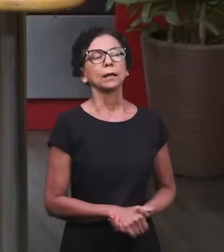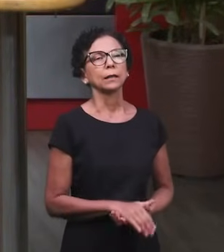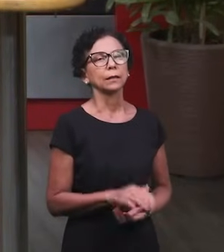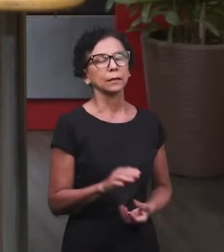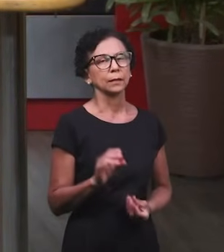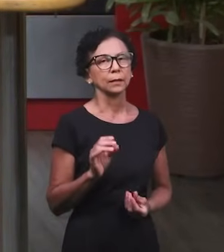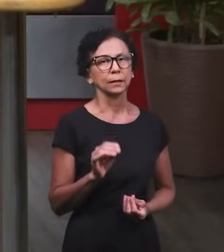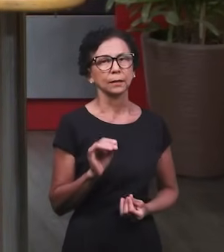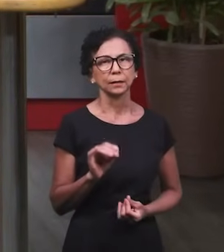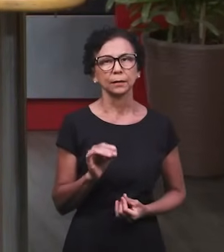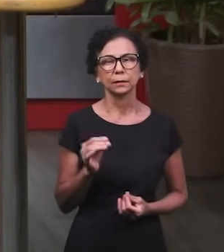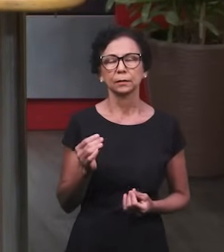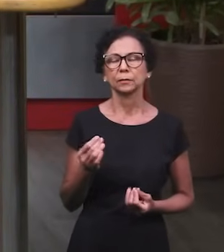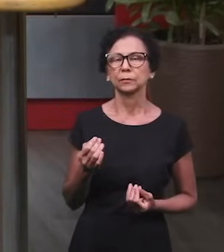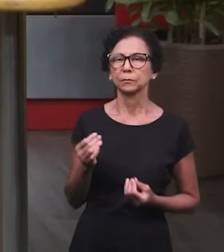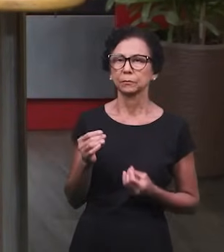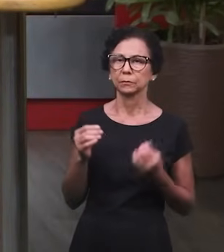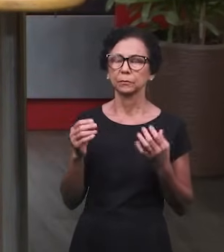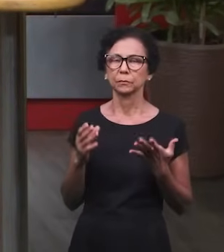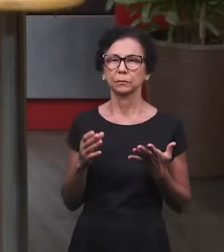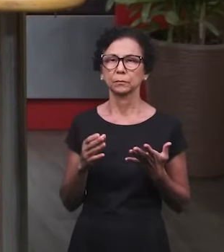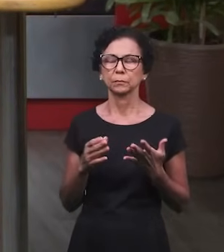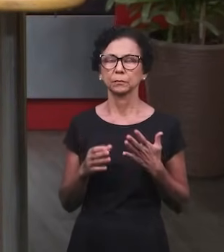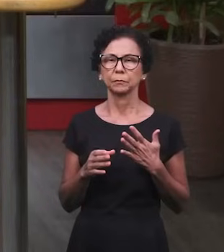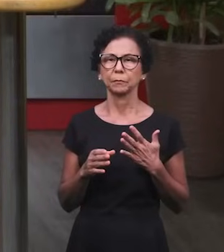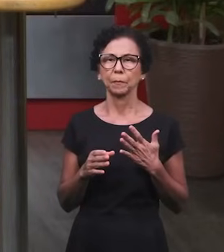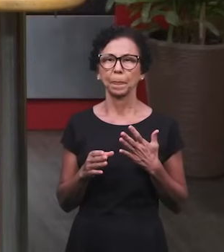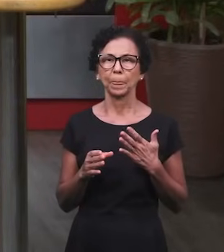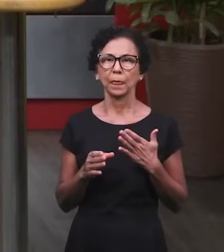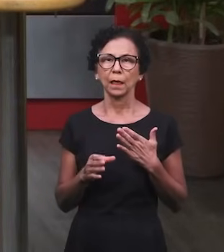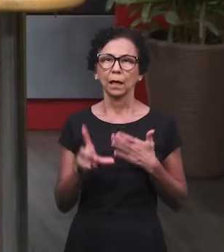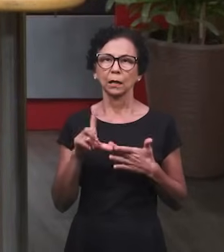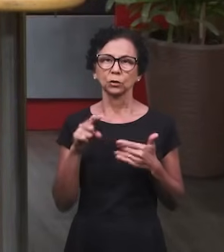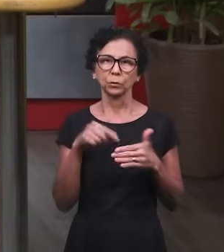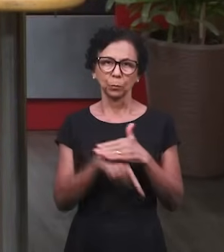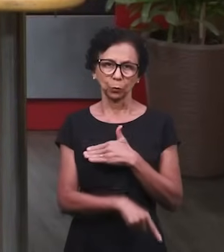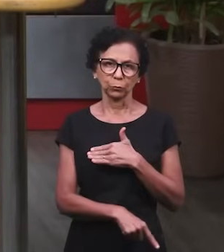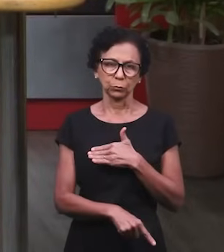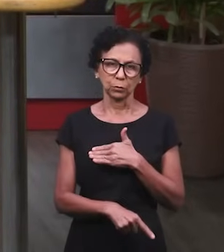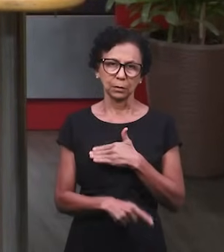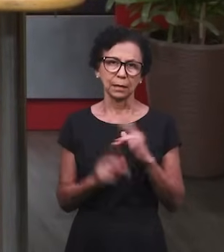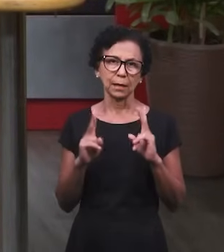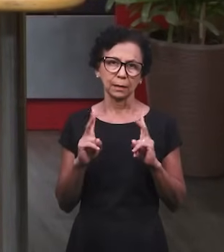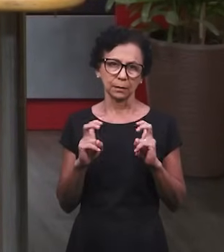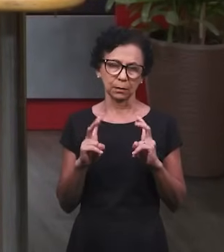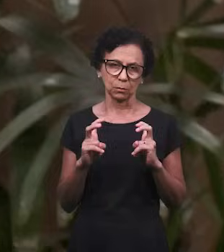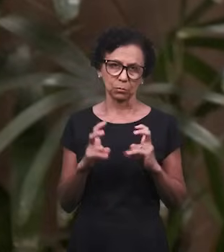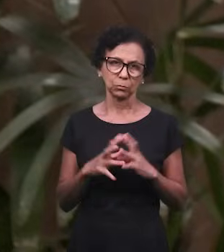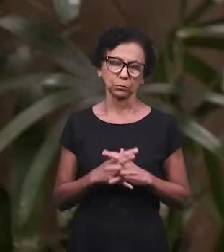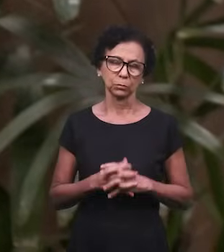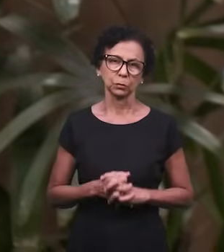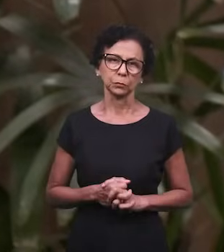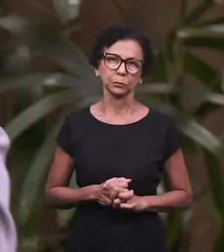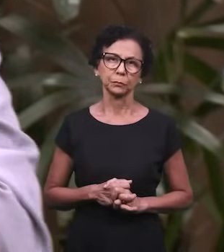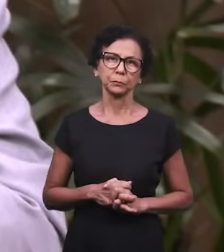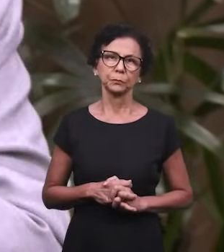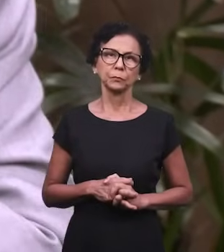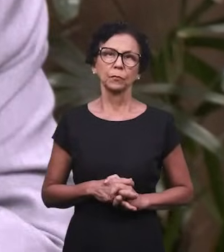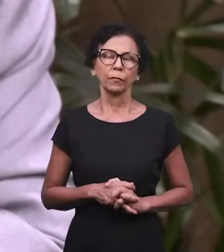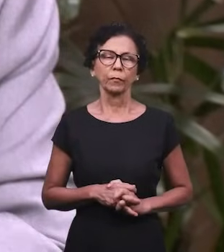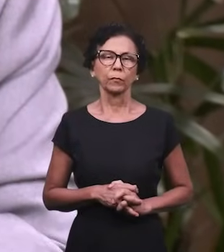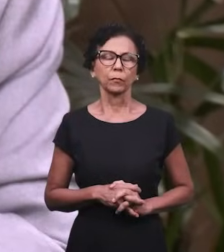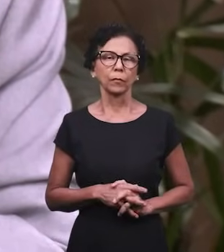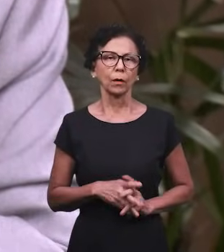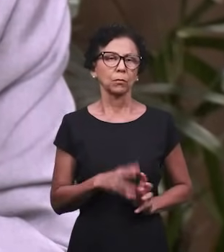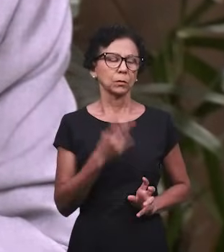gente ampliar nisso aí nesse nesse aspecto ou já conduzindo para ampliação nesse aspecto nos casos concretos que